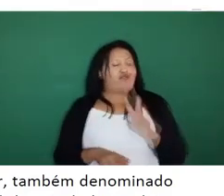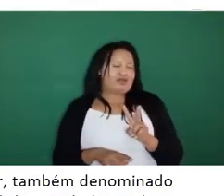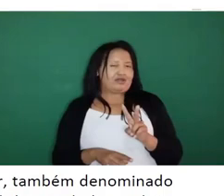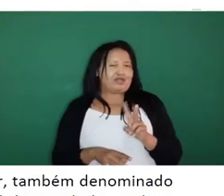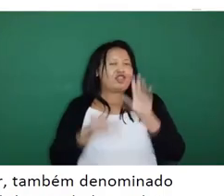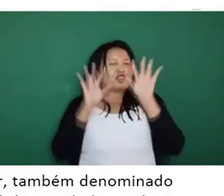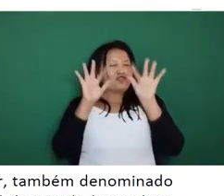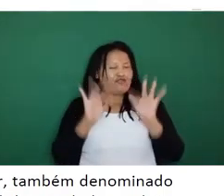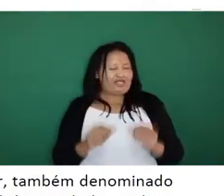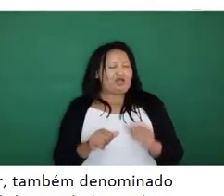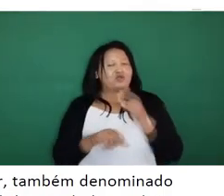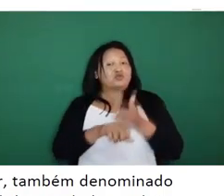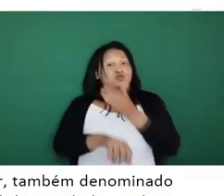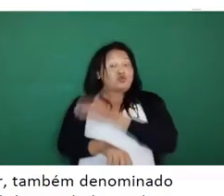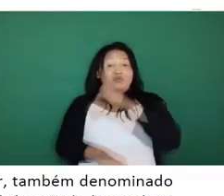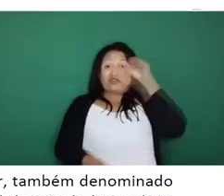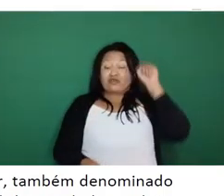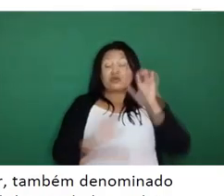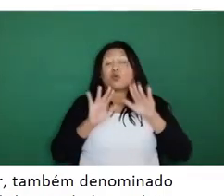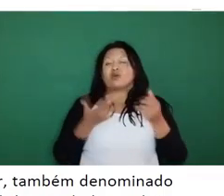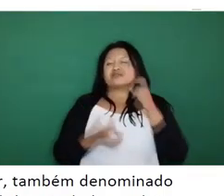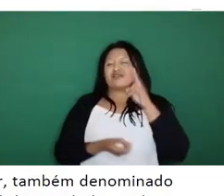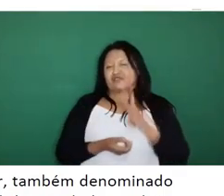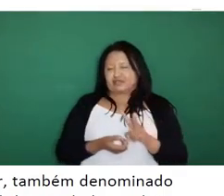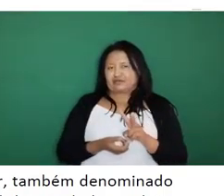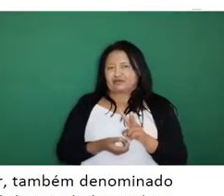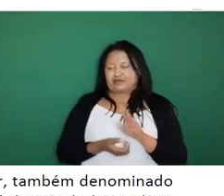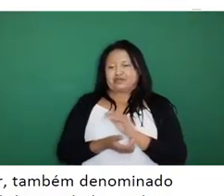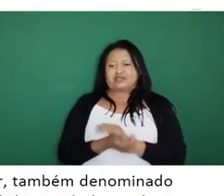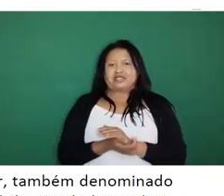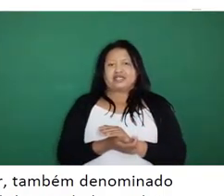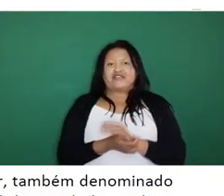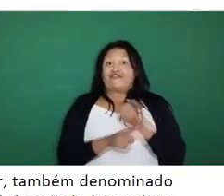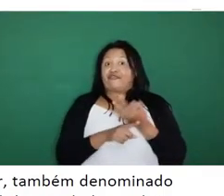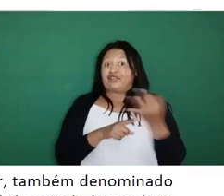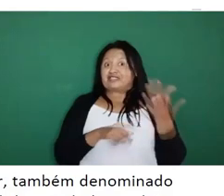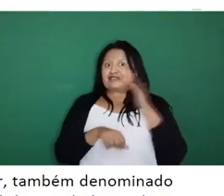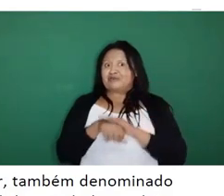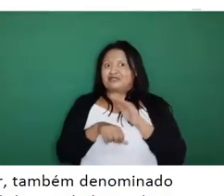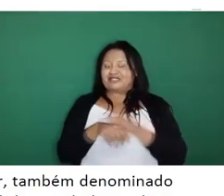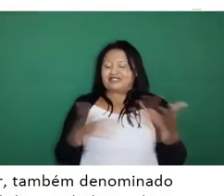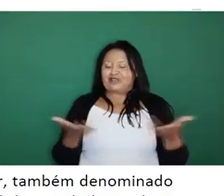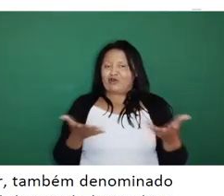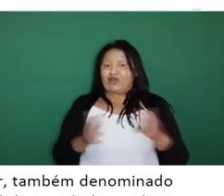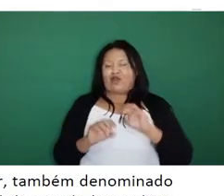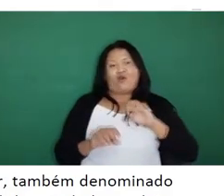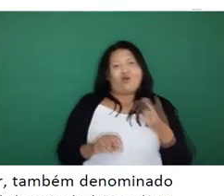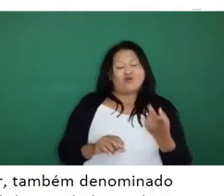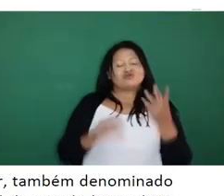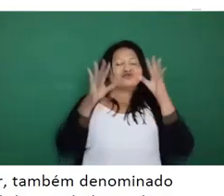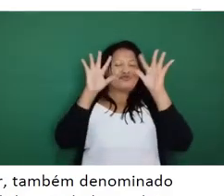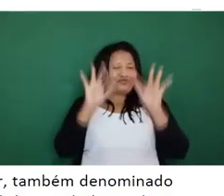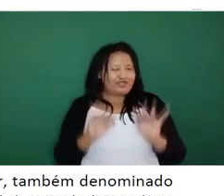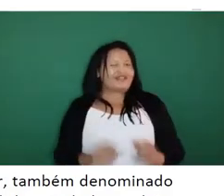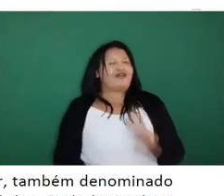no final do prevup quando a gente tá vendo física moderna ou no final do terceiro ano